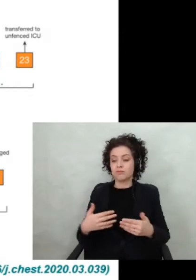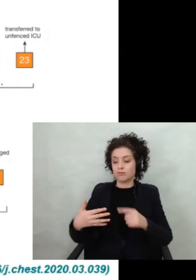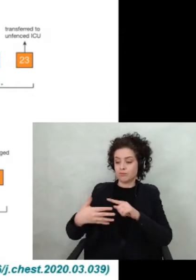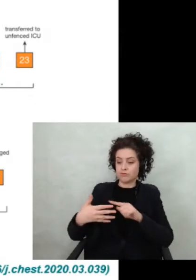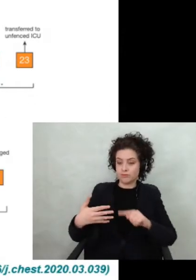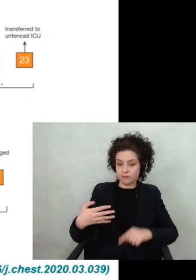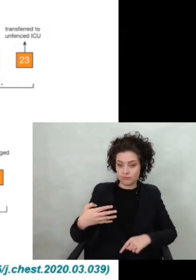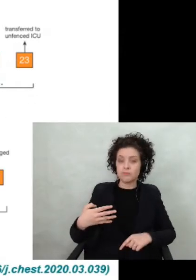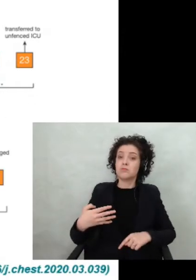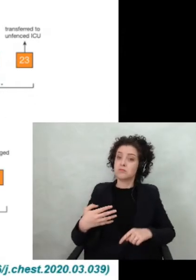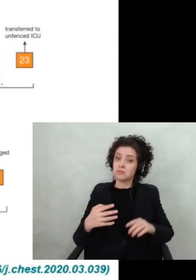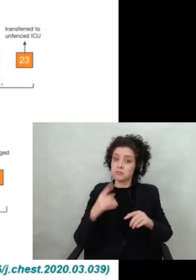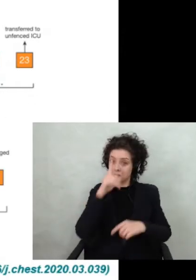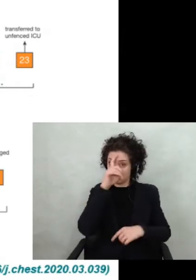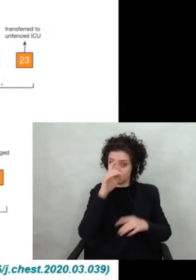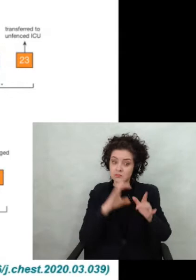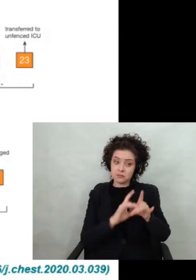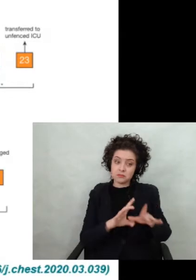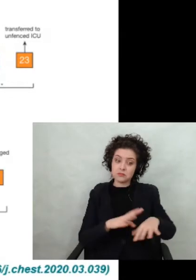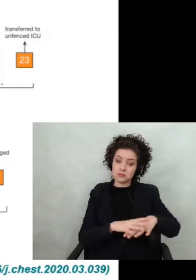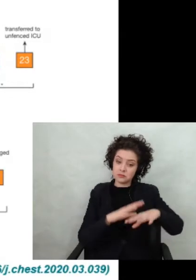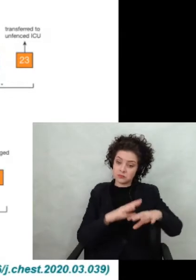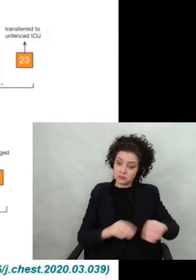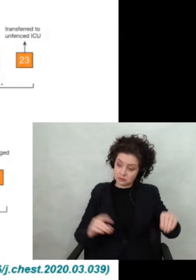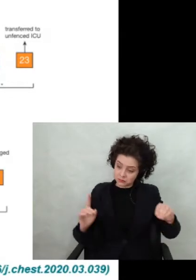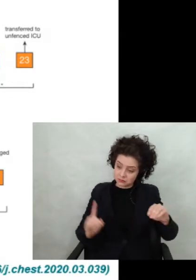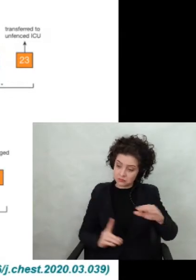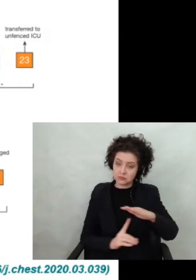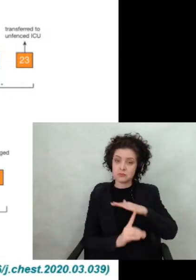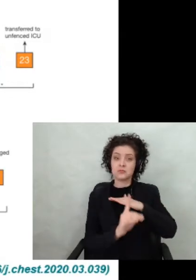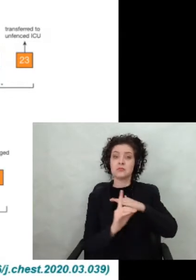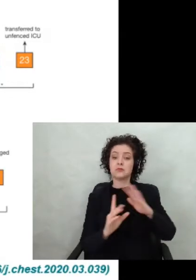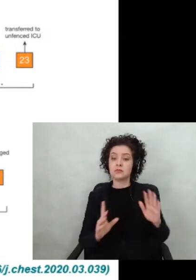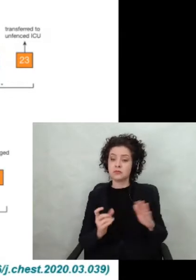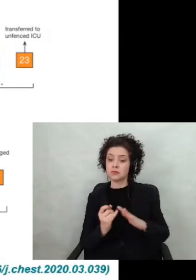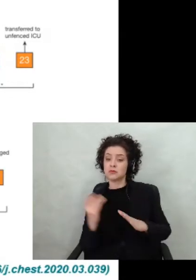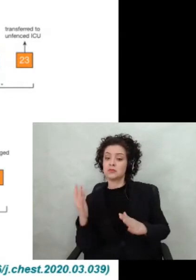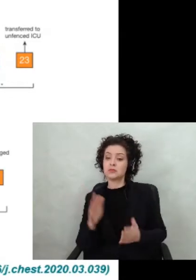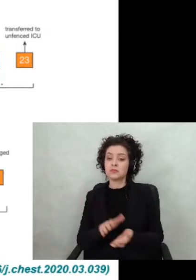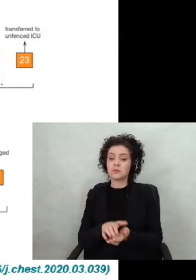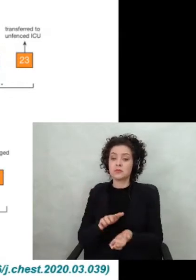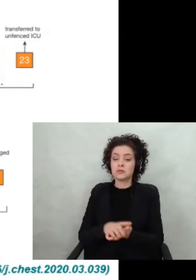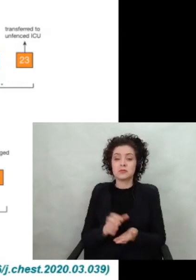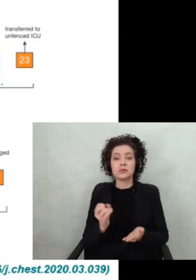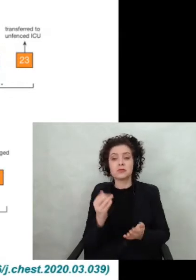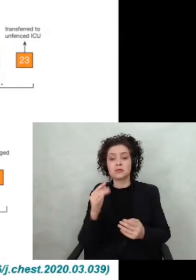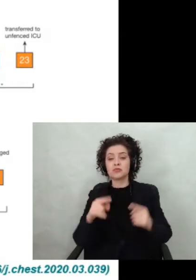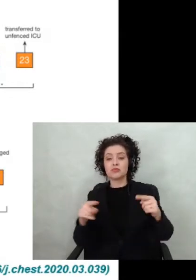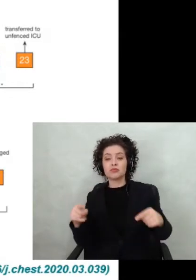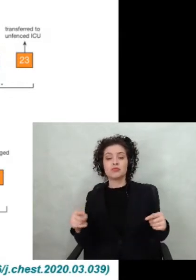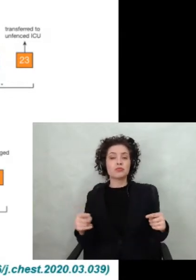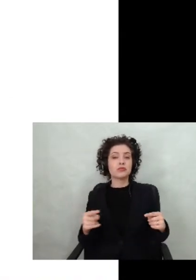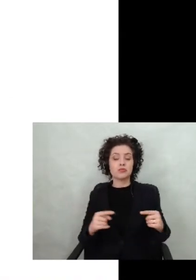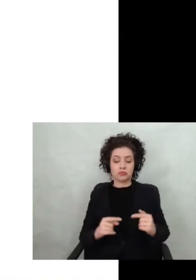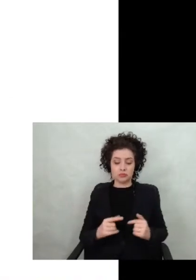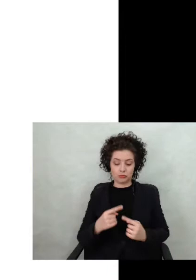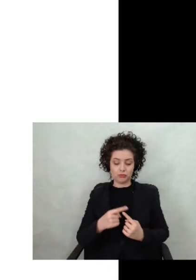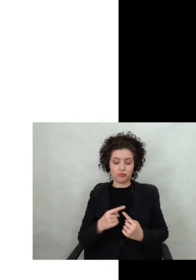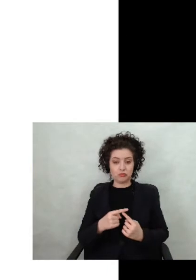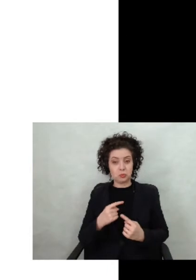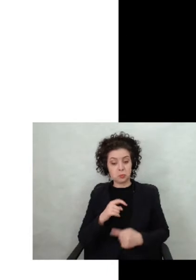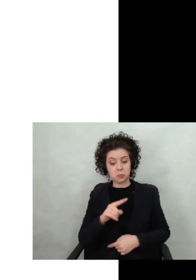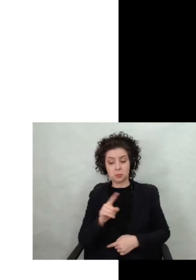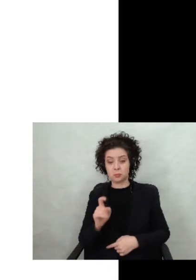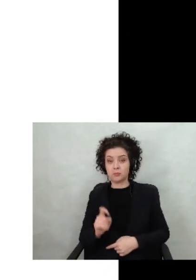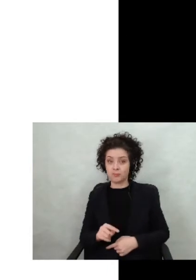a quantidade de administração desse plasma, o volume e o título de anticorpos ainda é uma pergunta sem